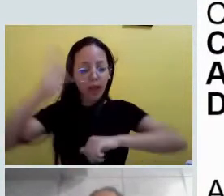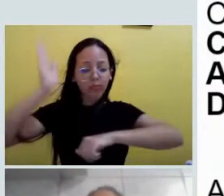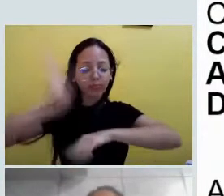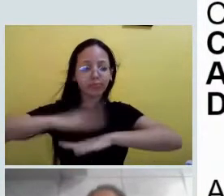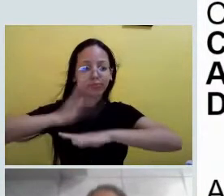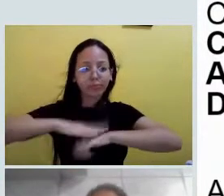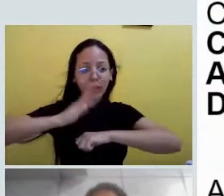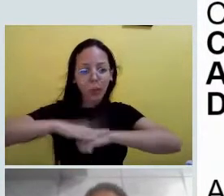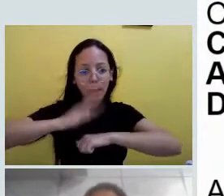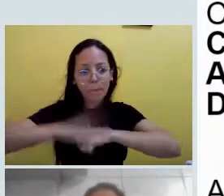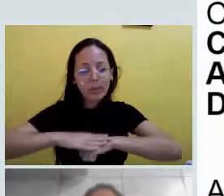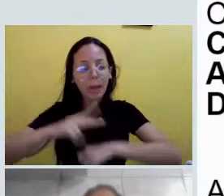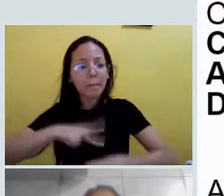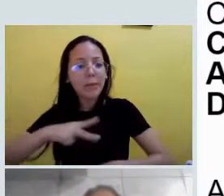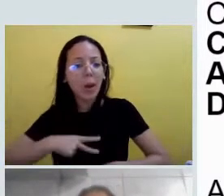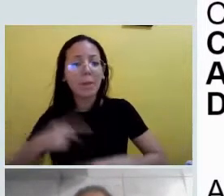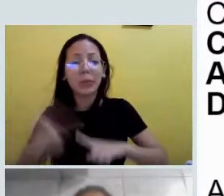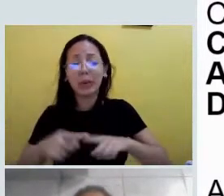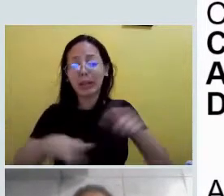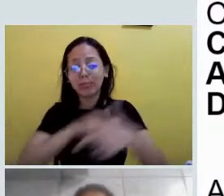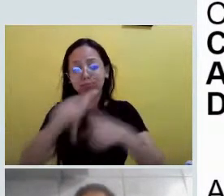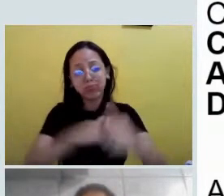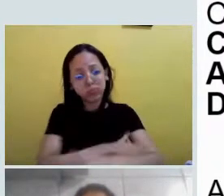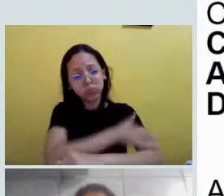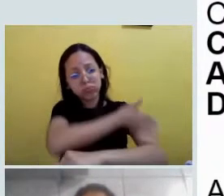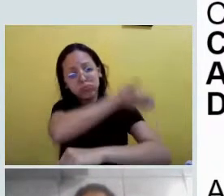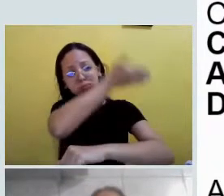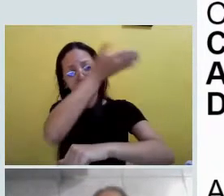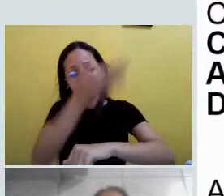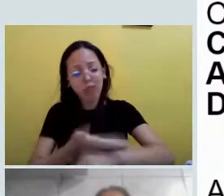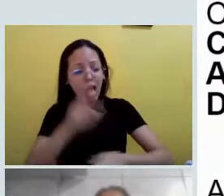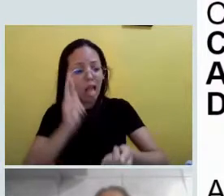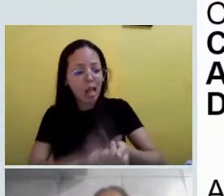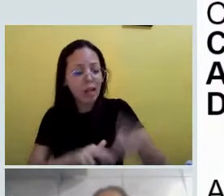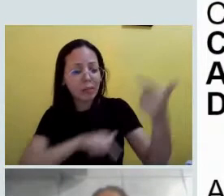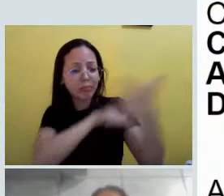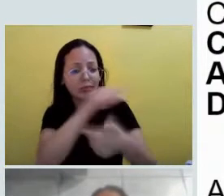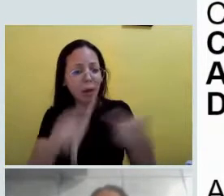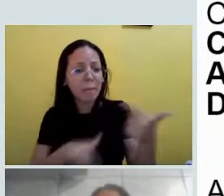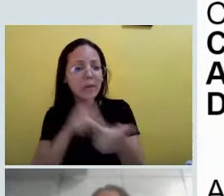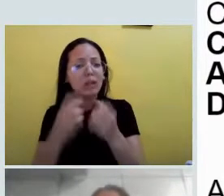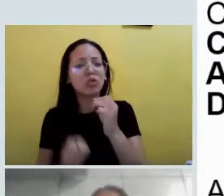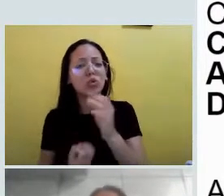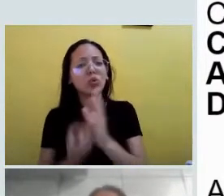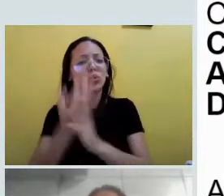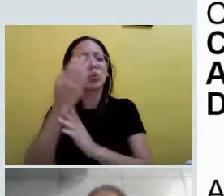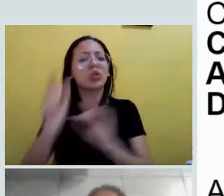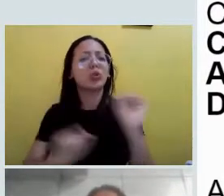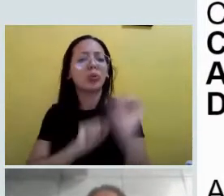de tempo de trabalho, ritmo de trabalho, aparece